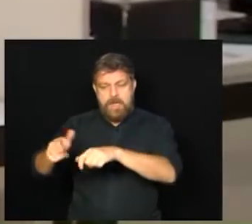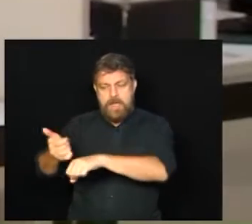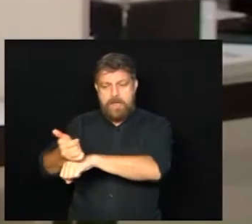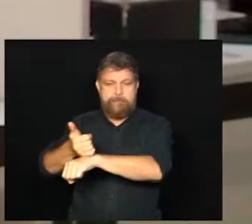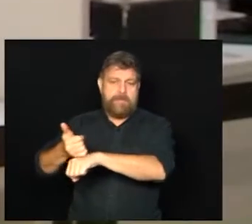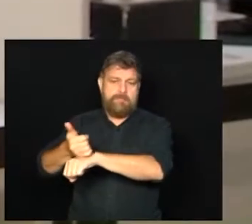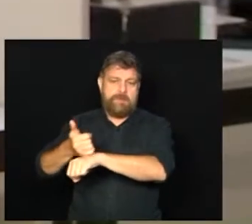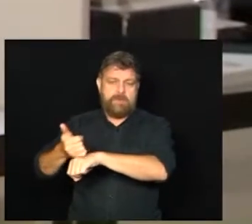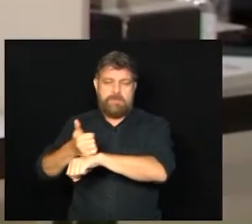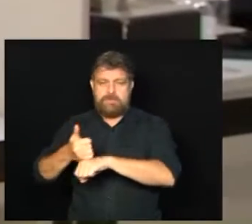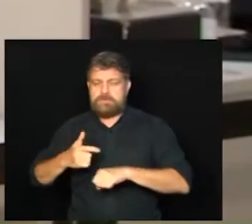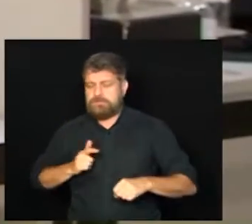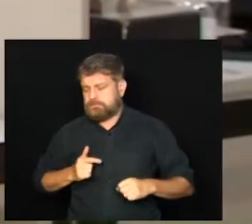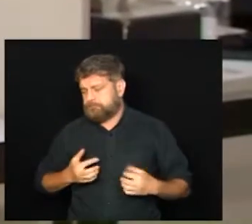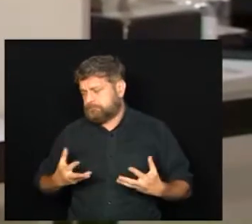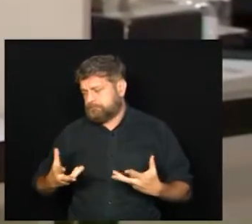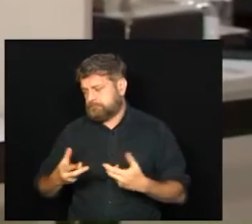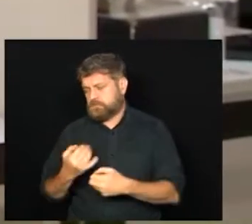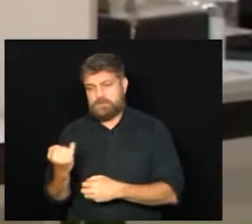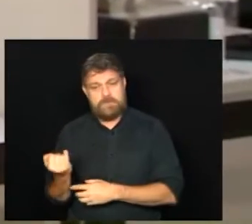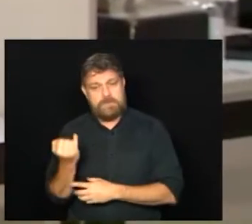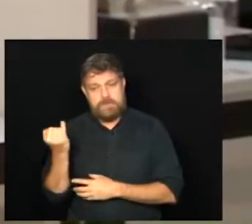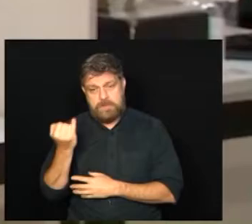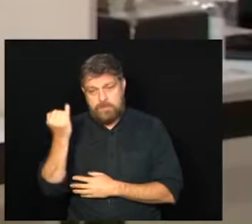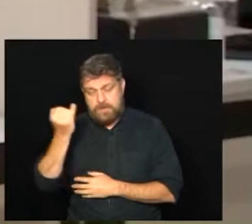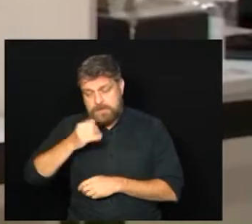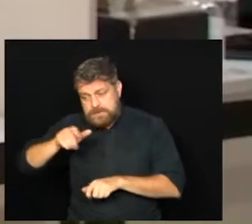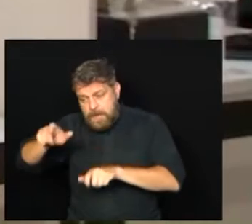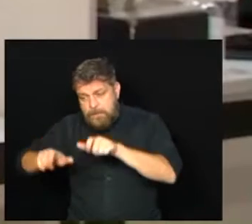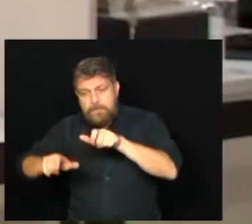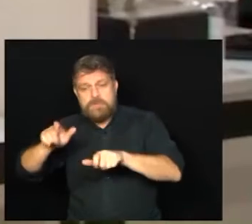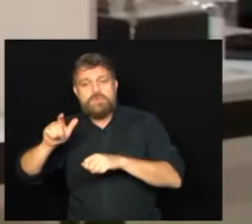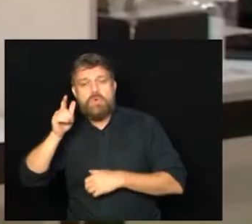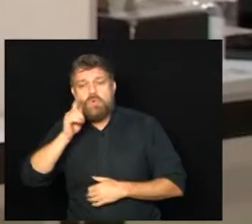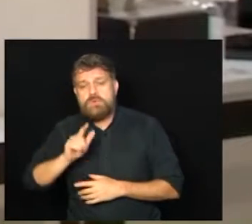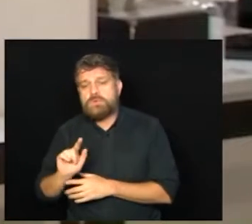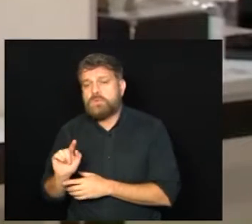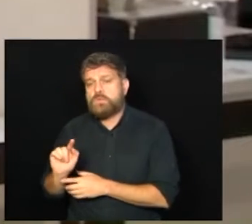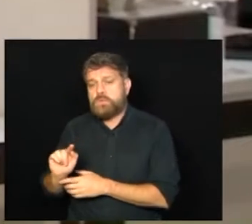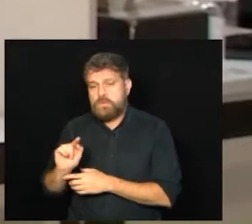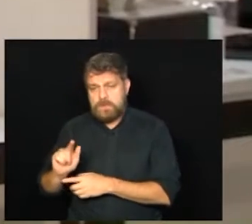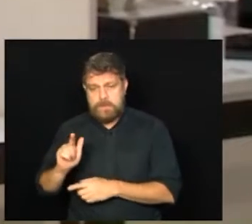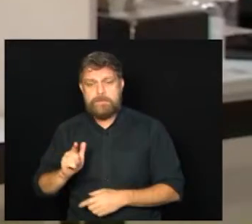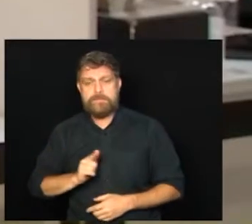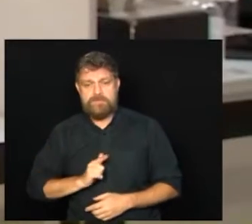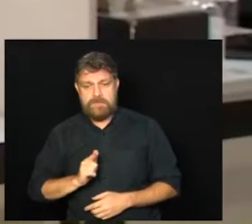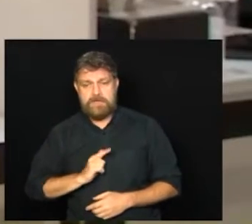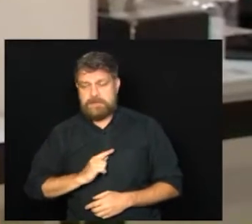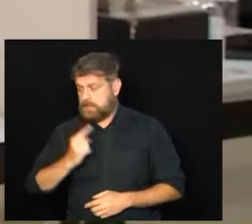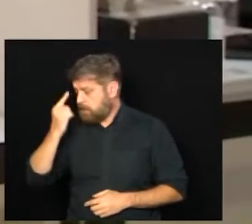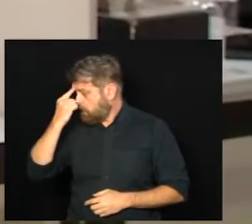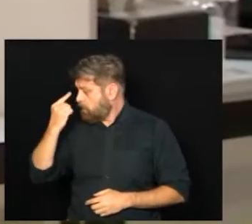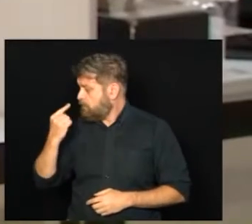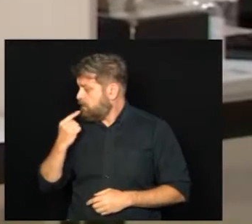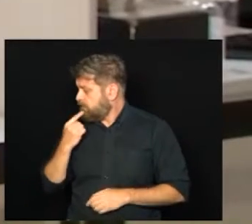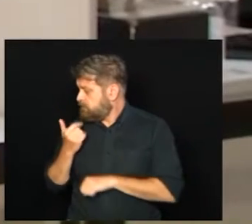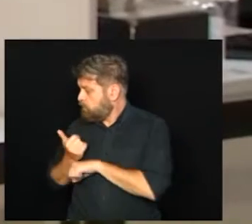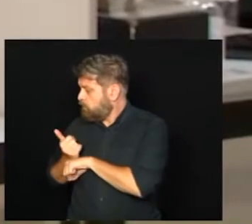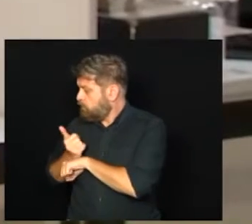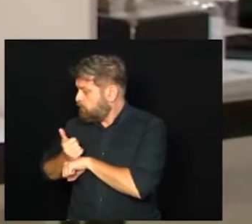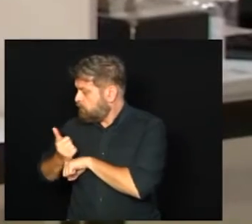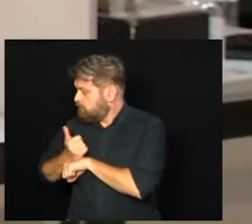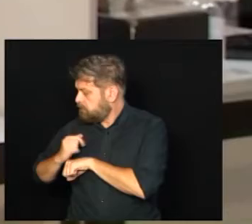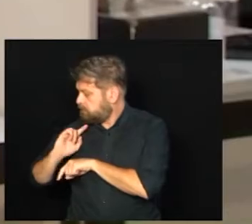é de grande importância para que a pessoa possa ampliar, né, o perfil dela como